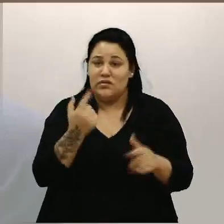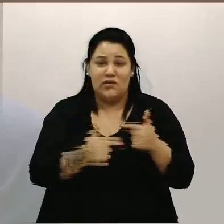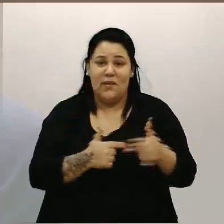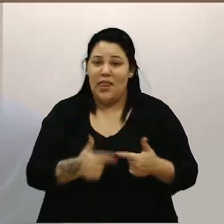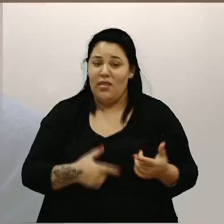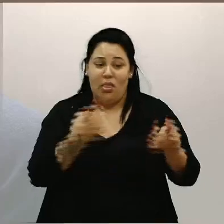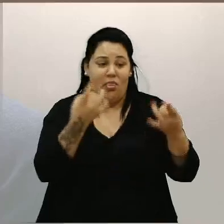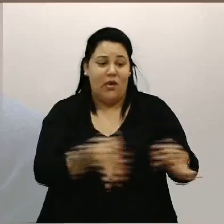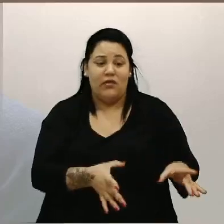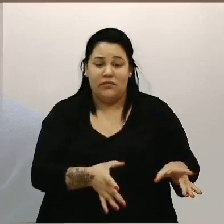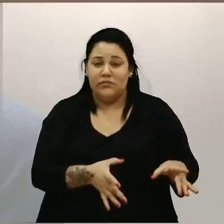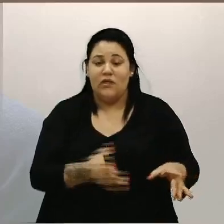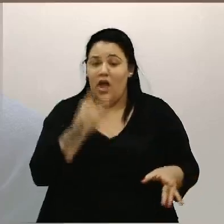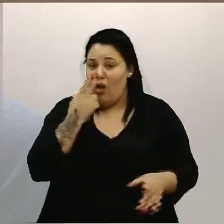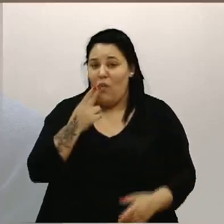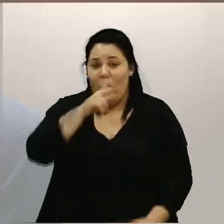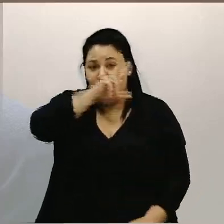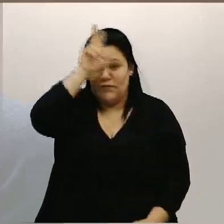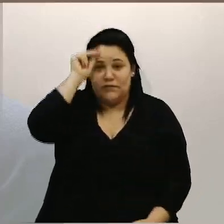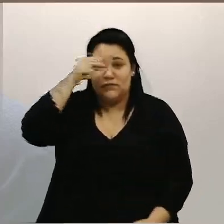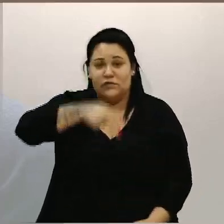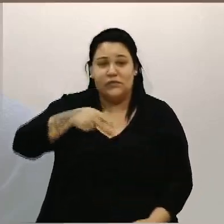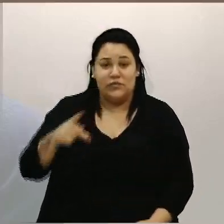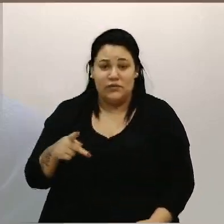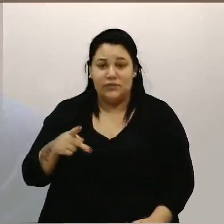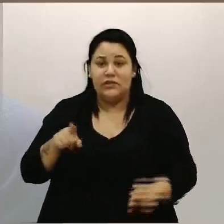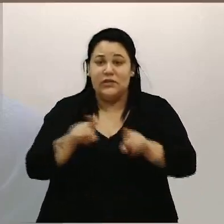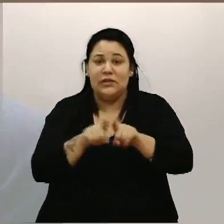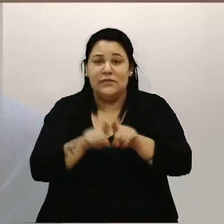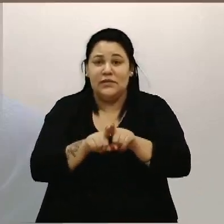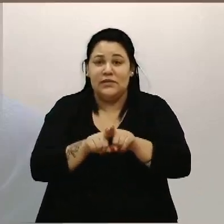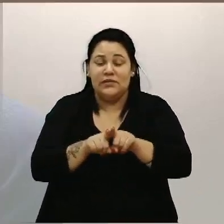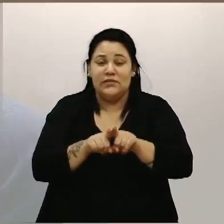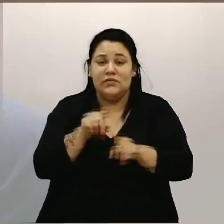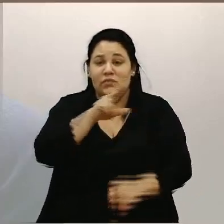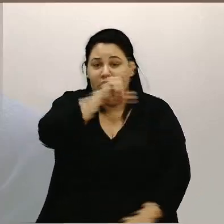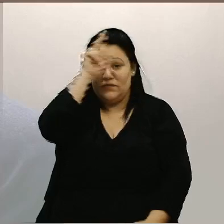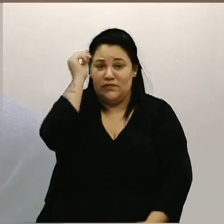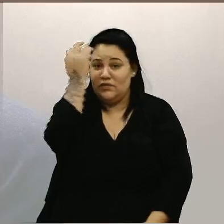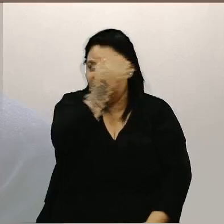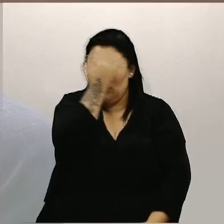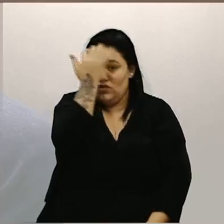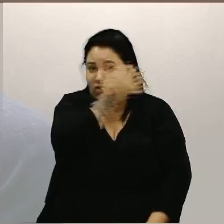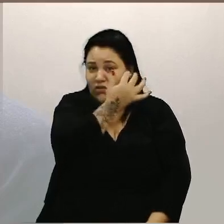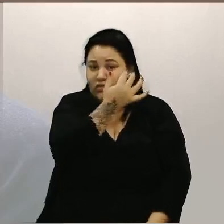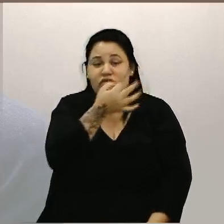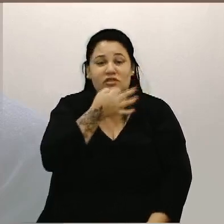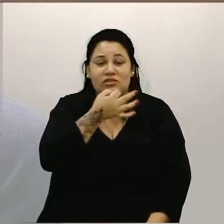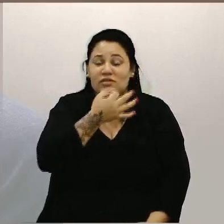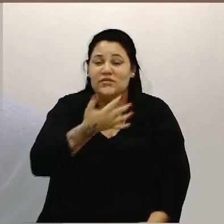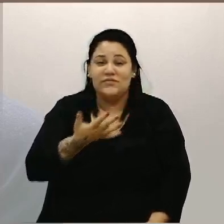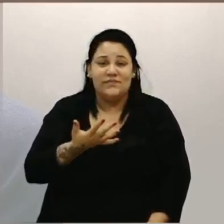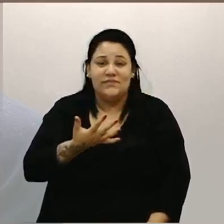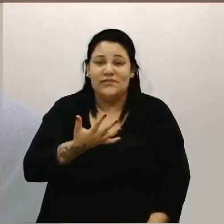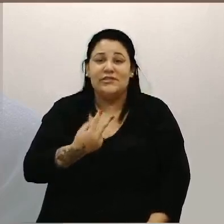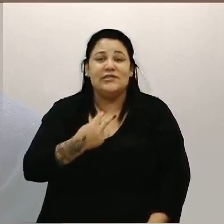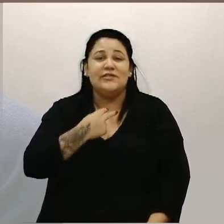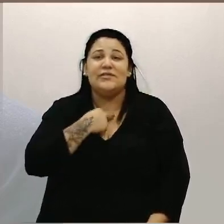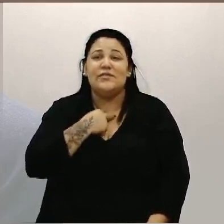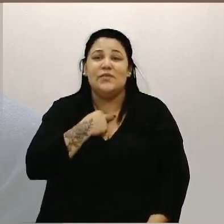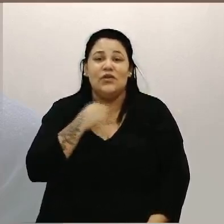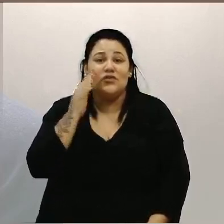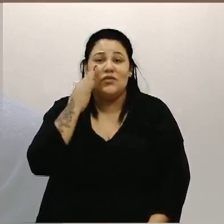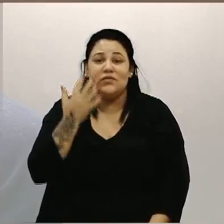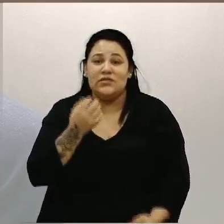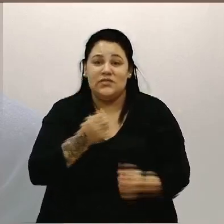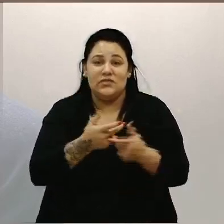do prefeito de Nova Petrópolis e o prefeito Adiló de Caxias do Sul. Não pode acontecer isso.